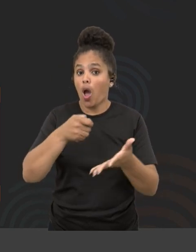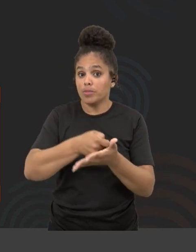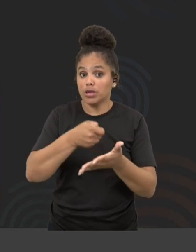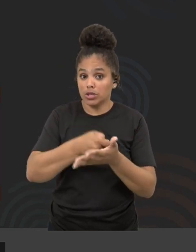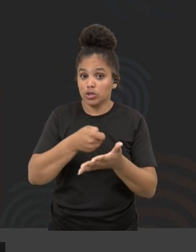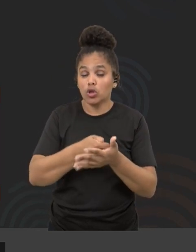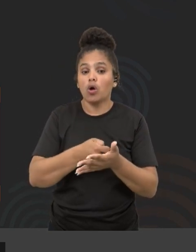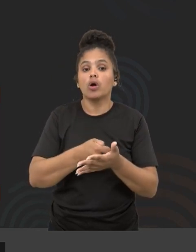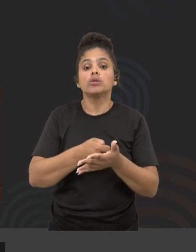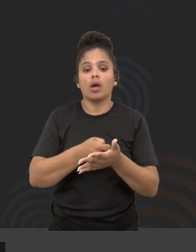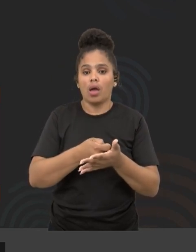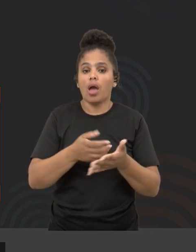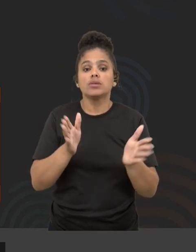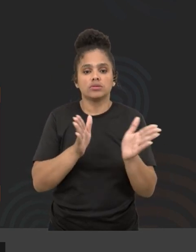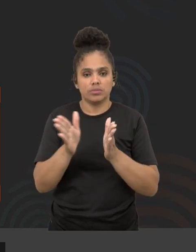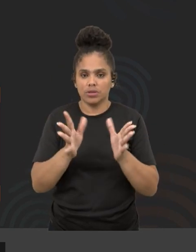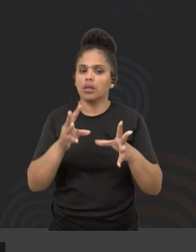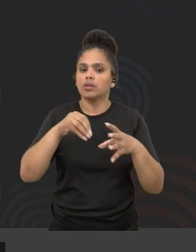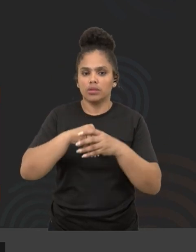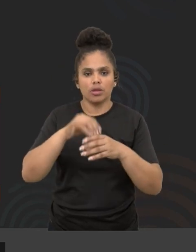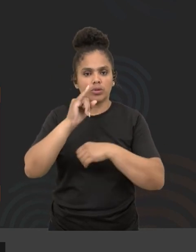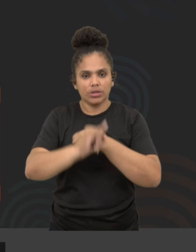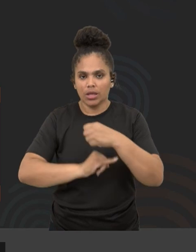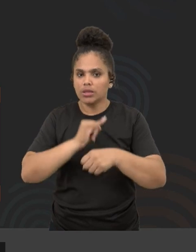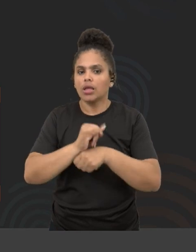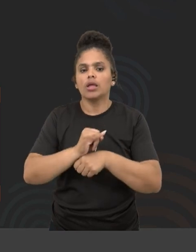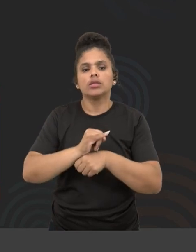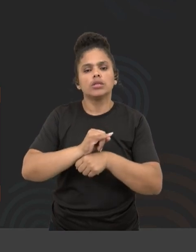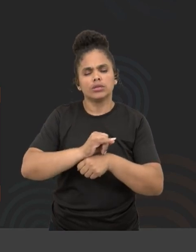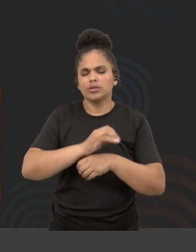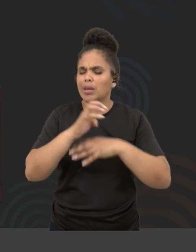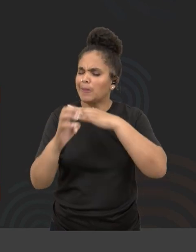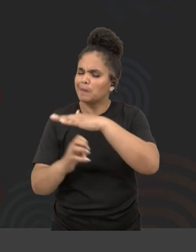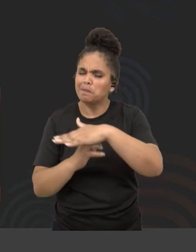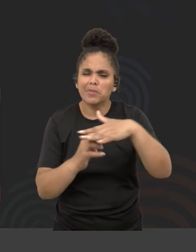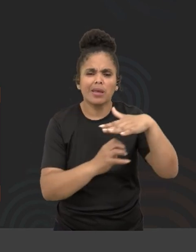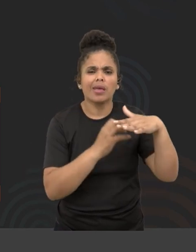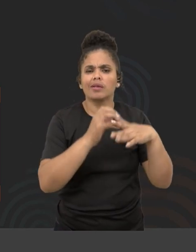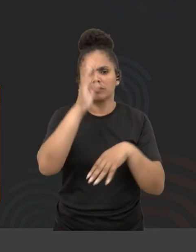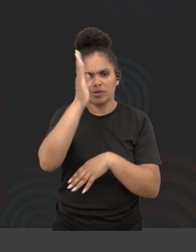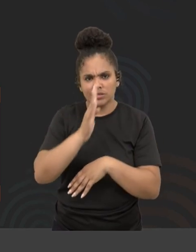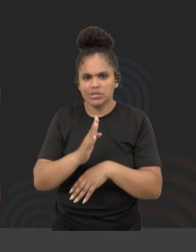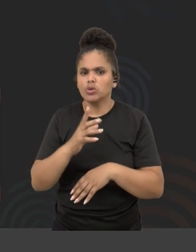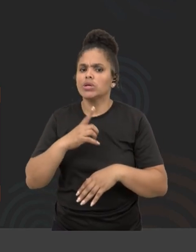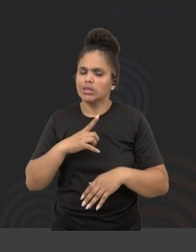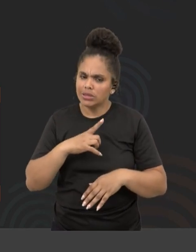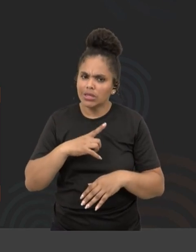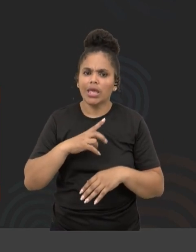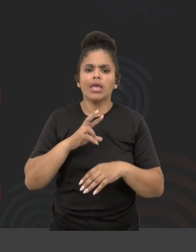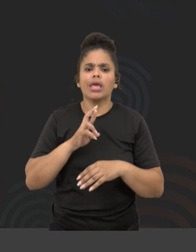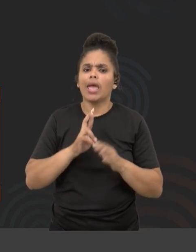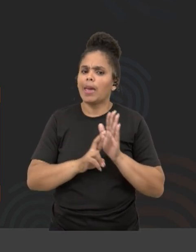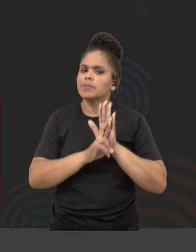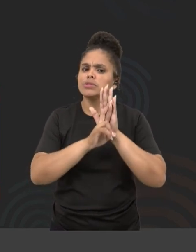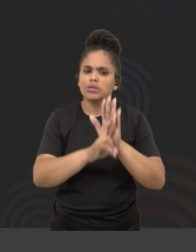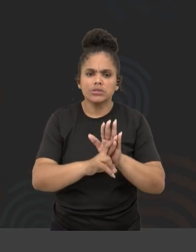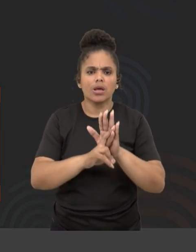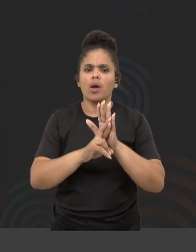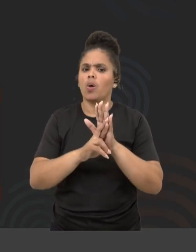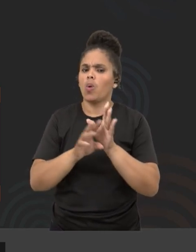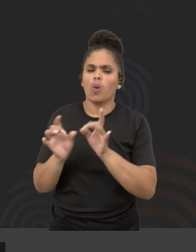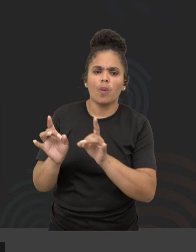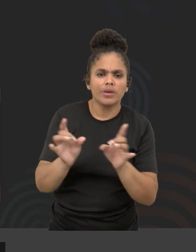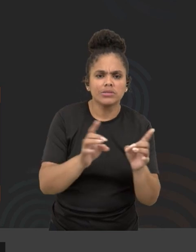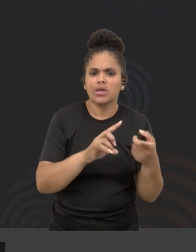na internet por empresas que estão no Brasil ou têm representação comercial no Brasil, mesmo sendo de outros,